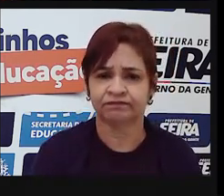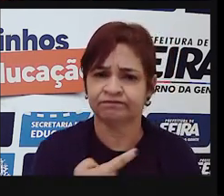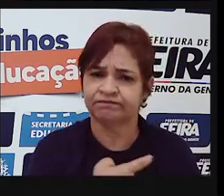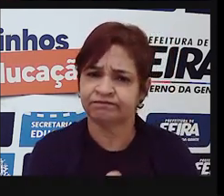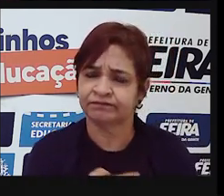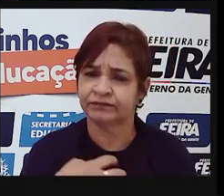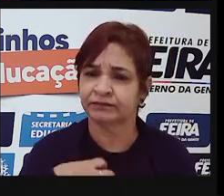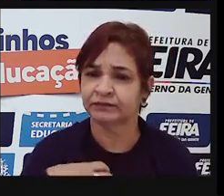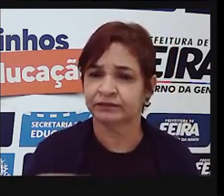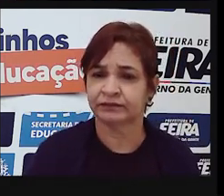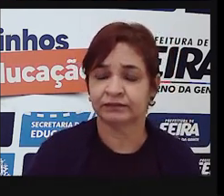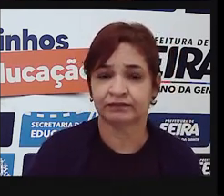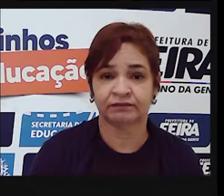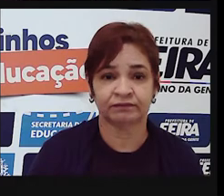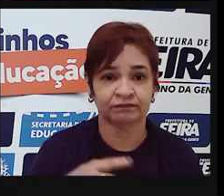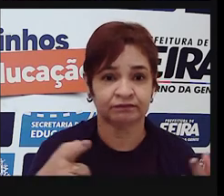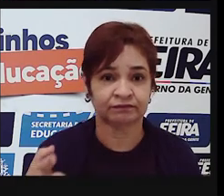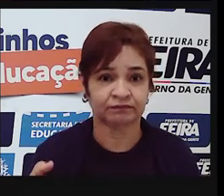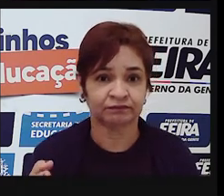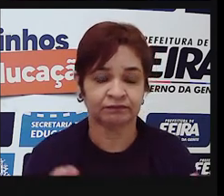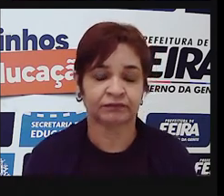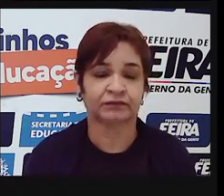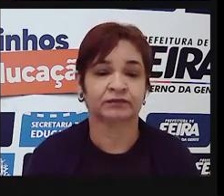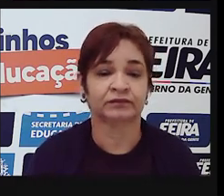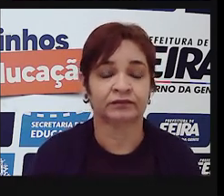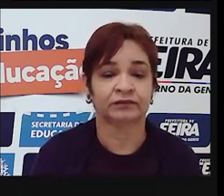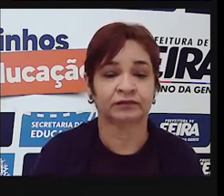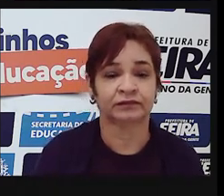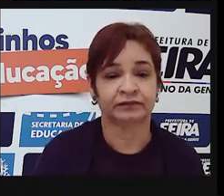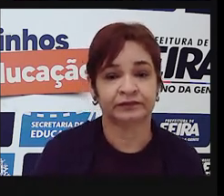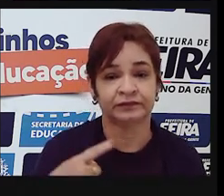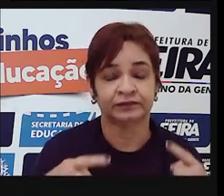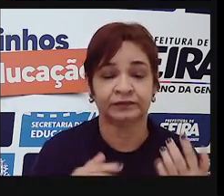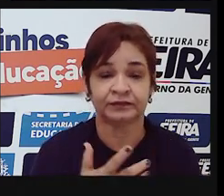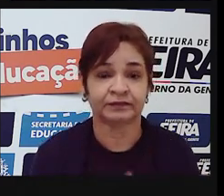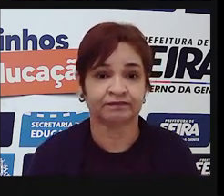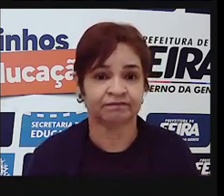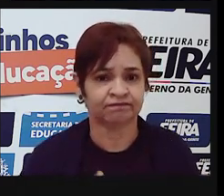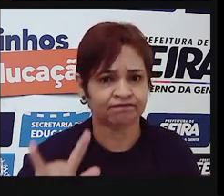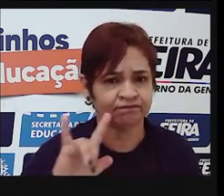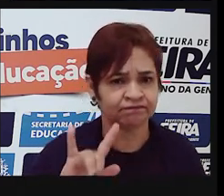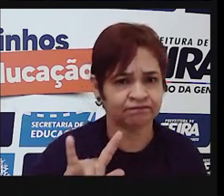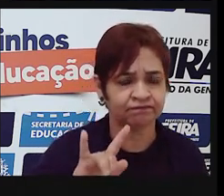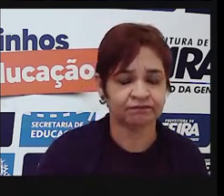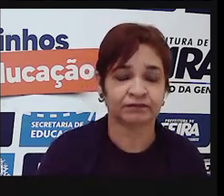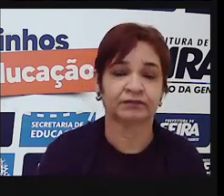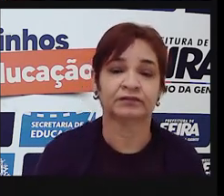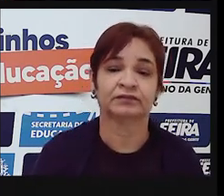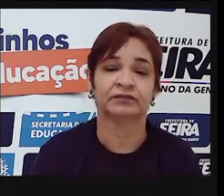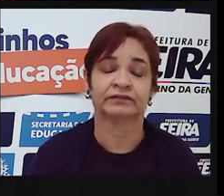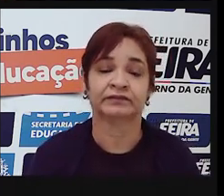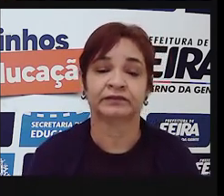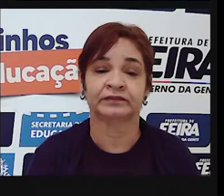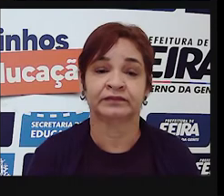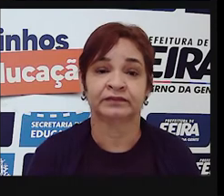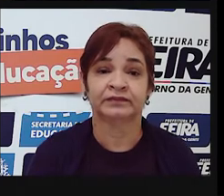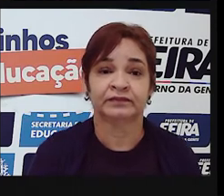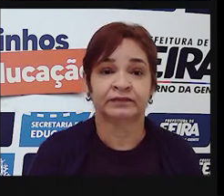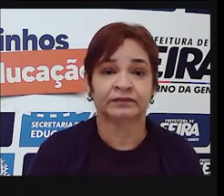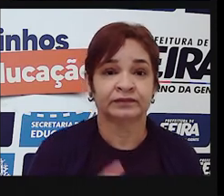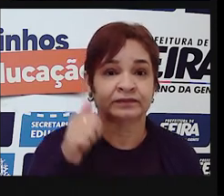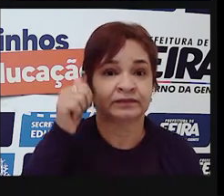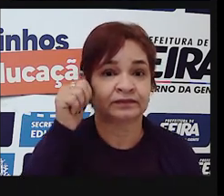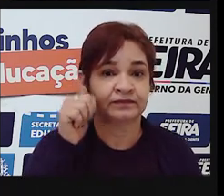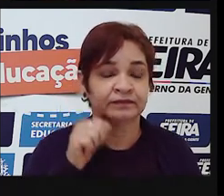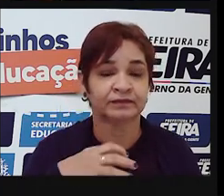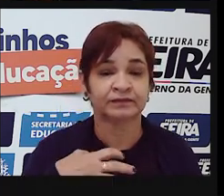em diversos estilos musicais. Do samba ao rock, as cantoras baianas se destacam pela simpatia,